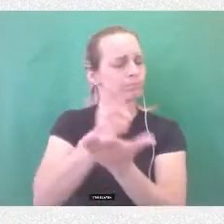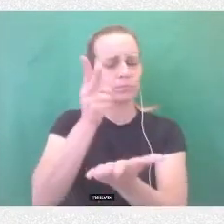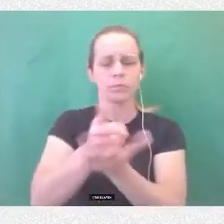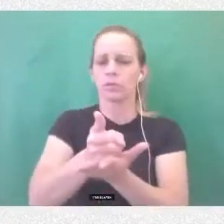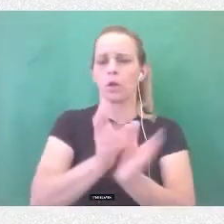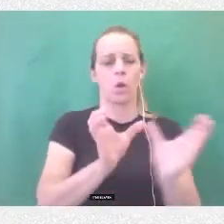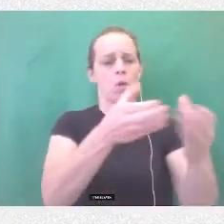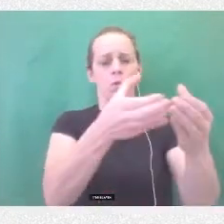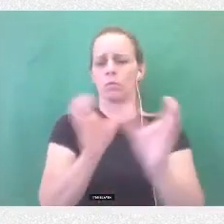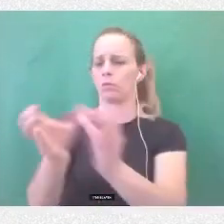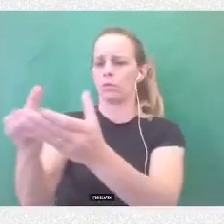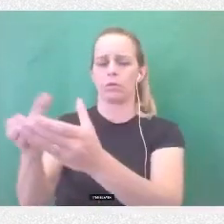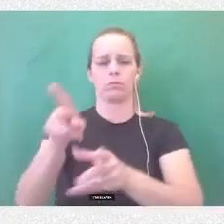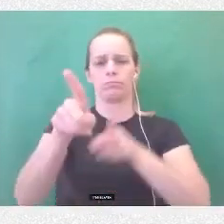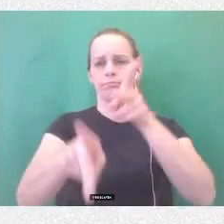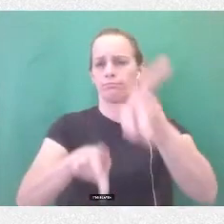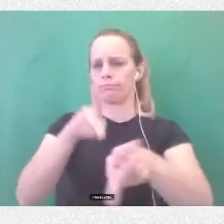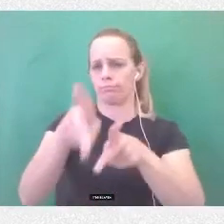populações.